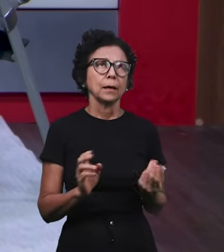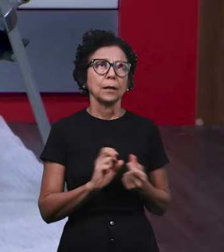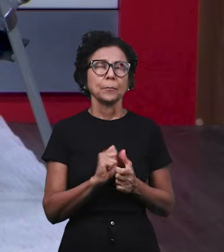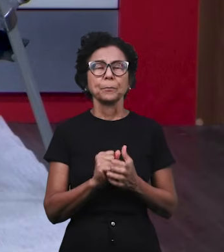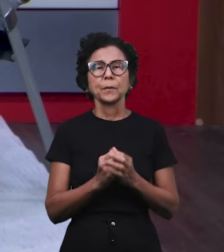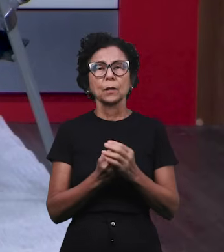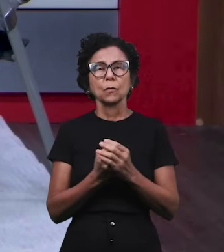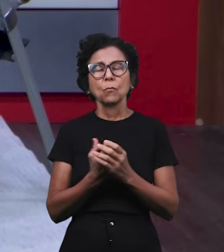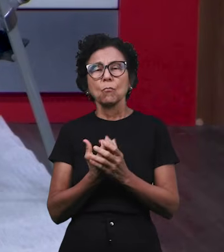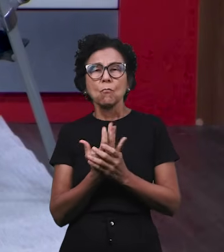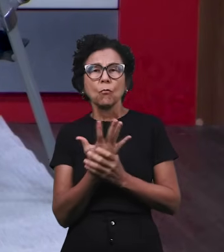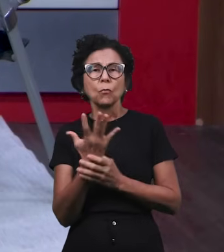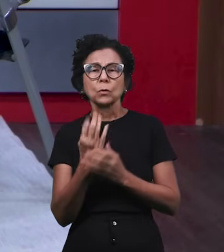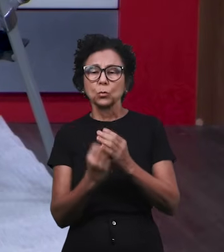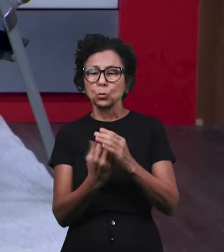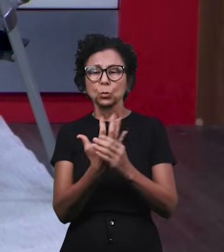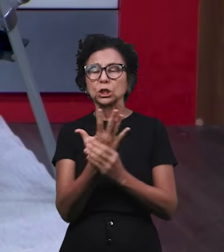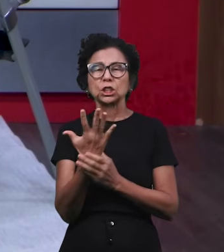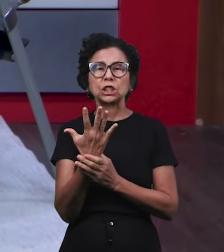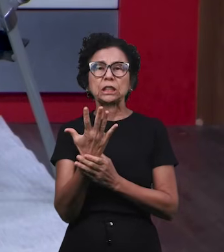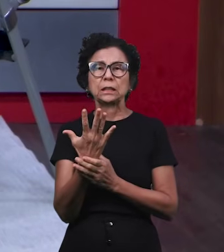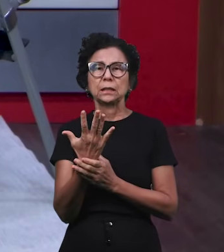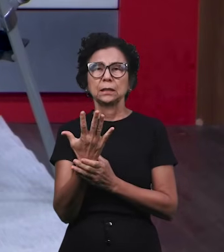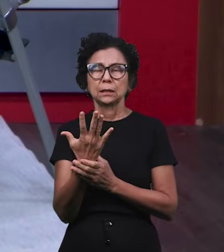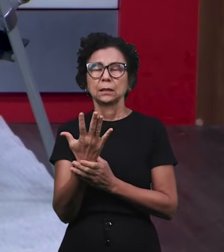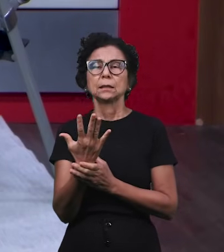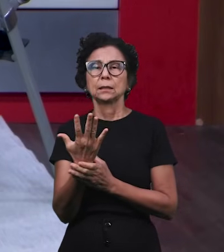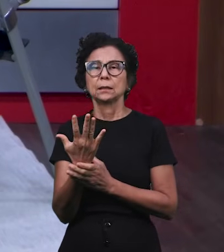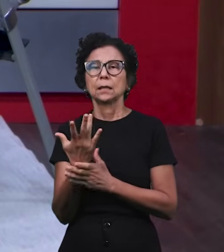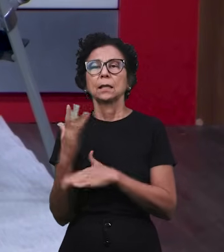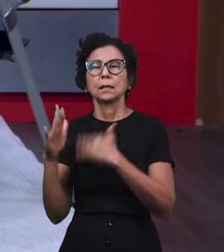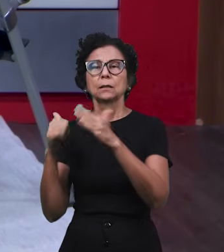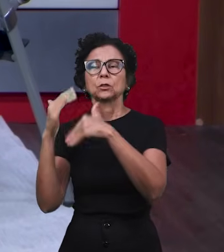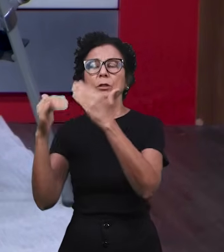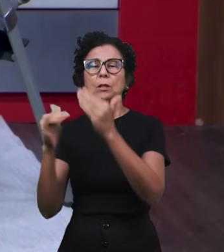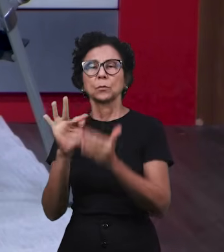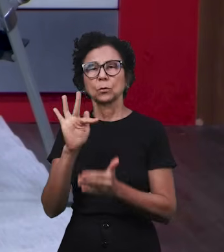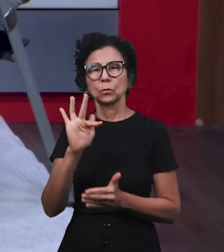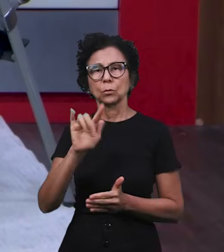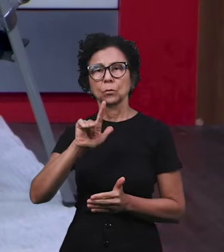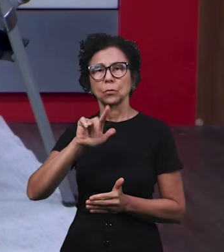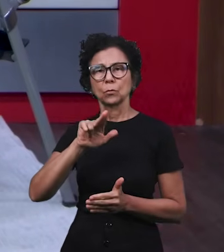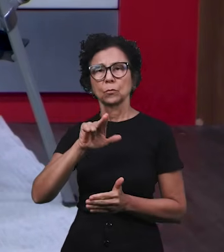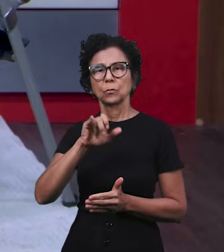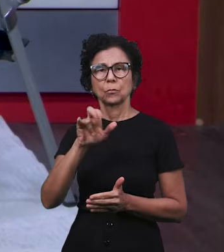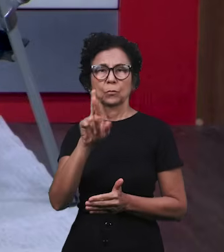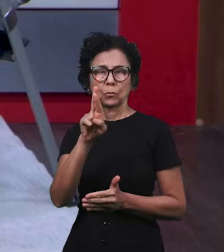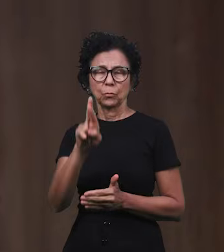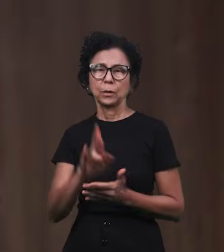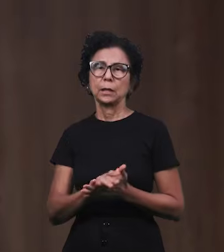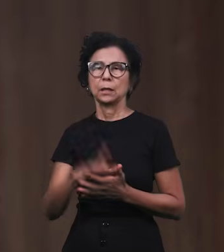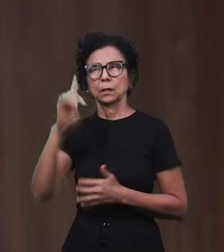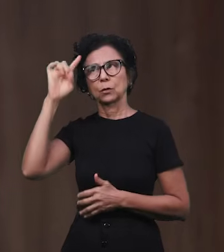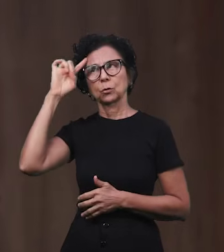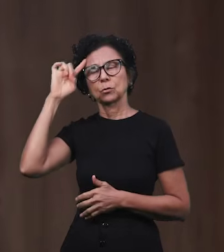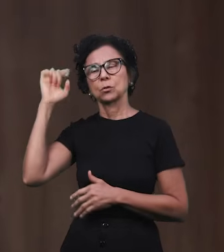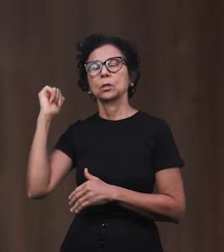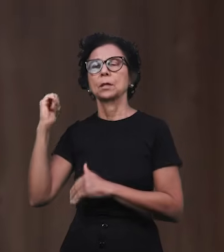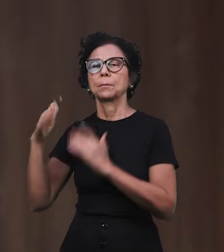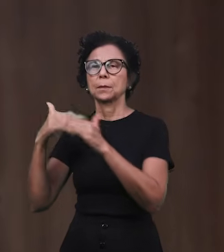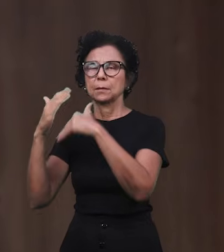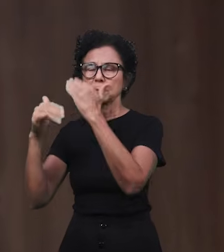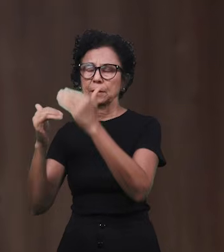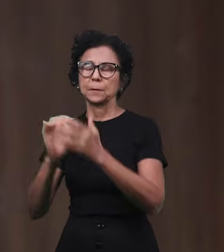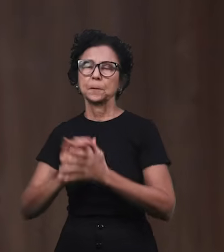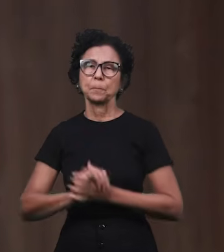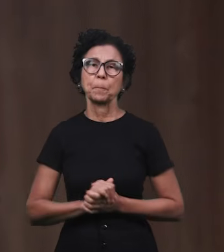é dinâmica, né? Então Isso. O Senhor Jesus, ele está vivo e fala conosco todos os dias. E aí quando a gente para e fala bem assim, há uma fonte aberta no